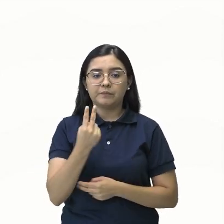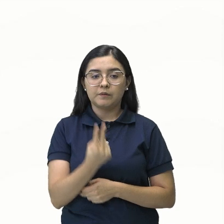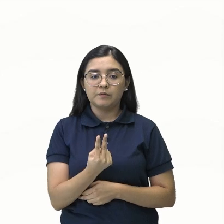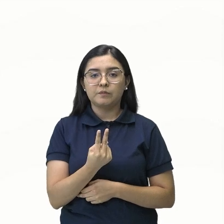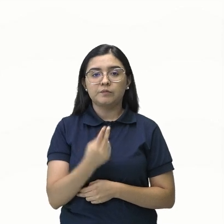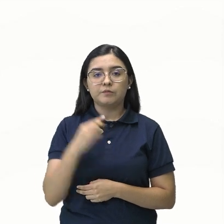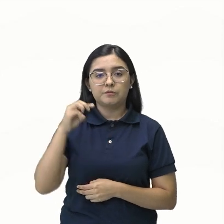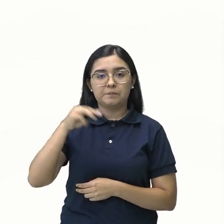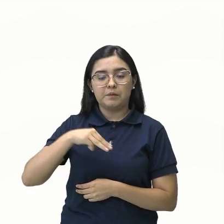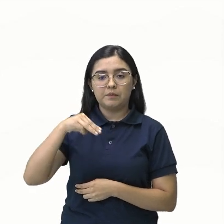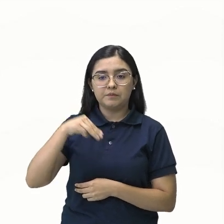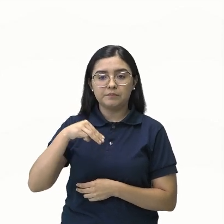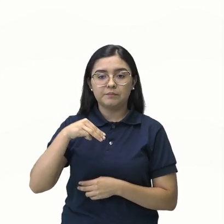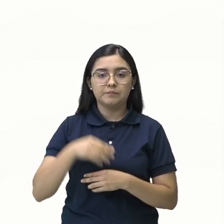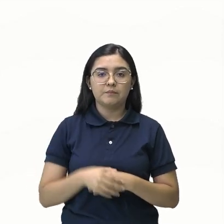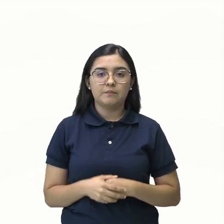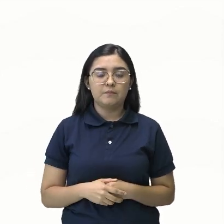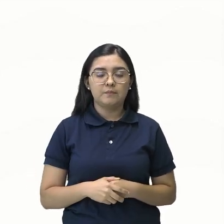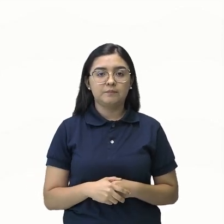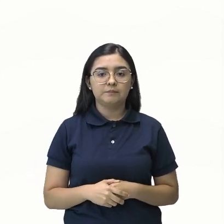2 metros, tá?